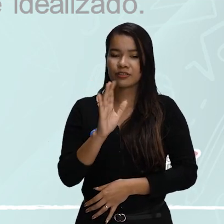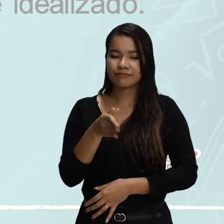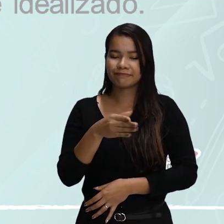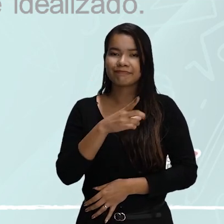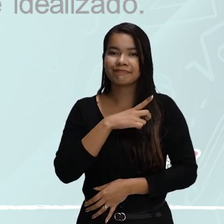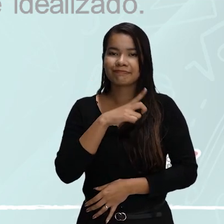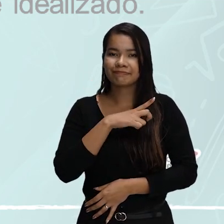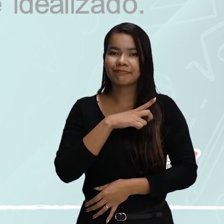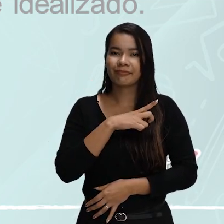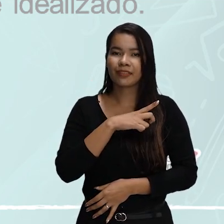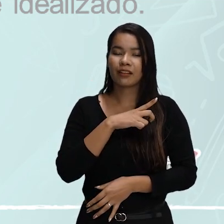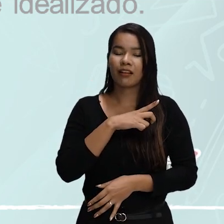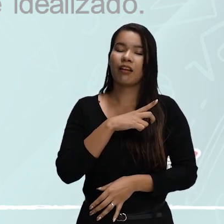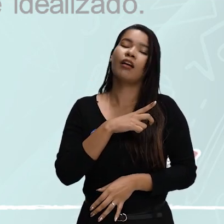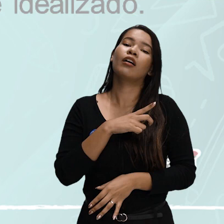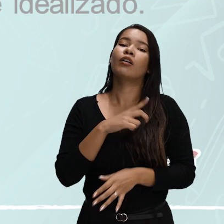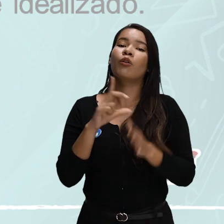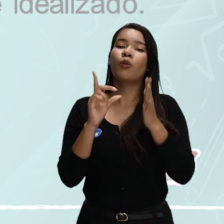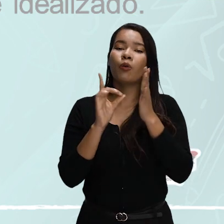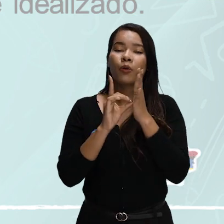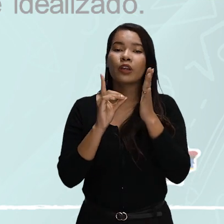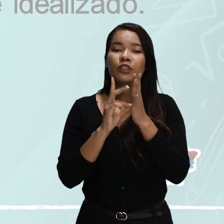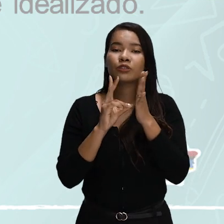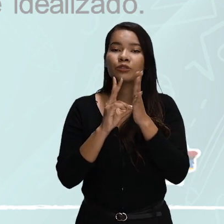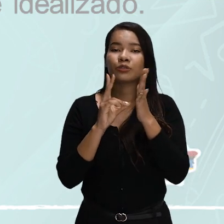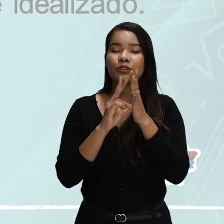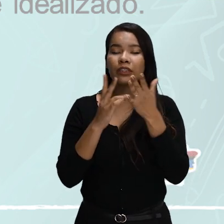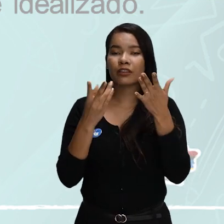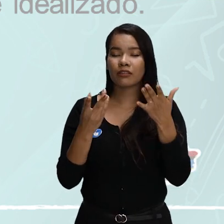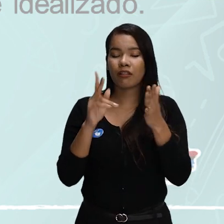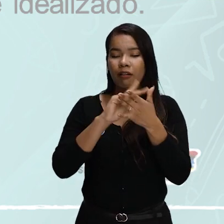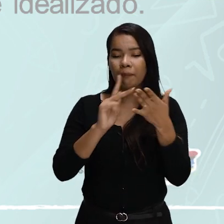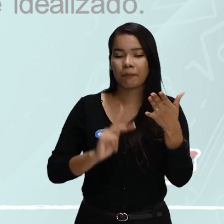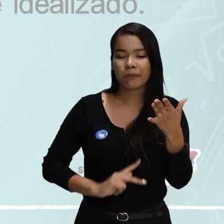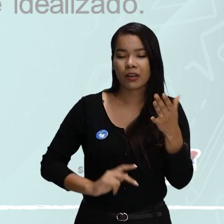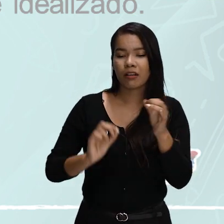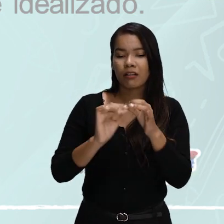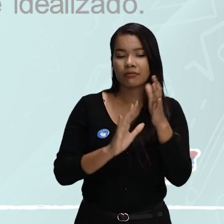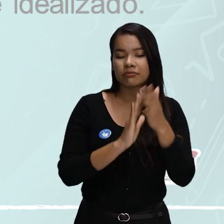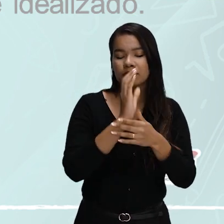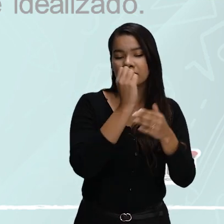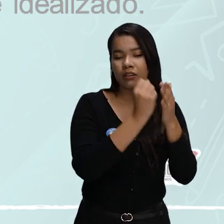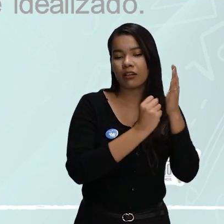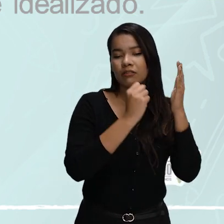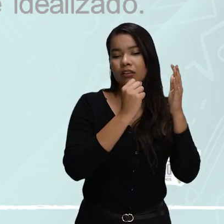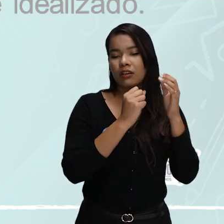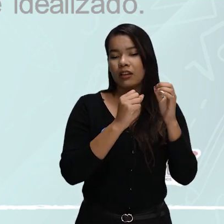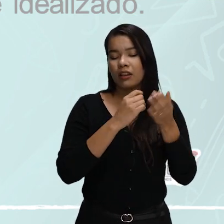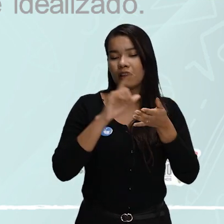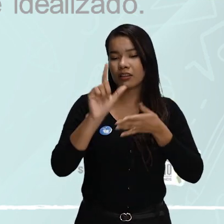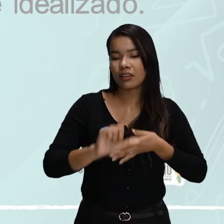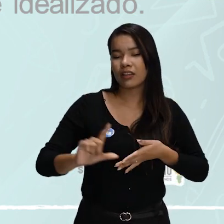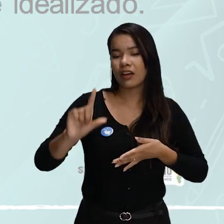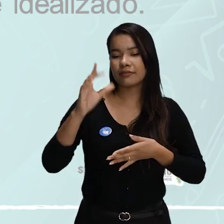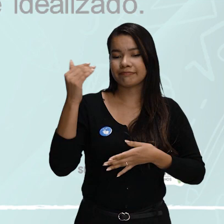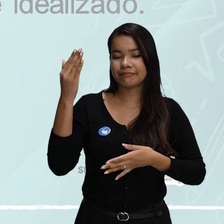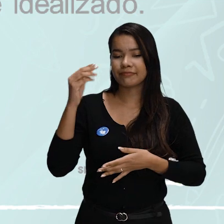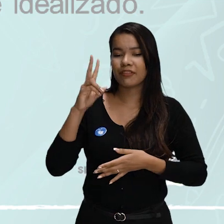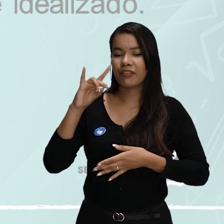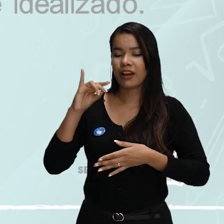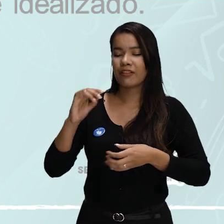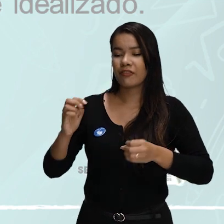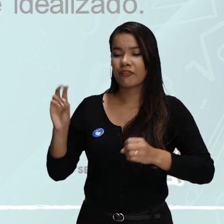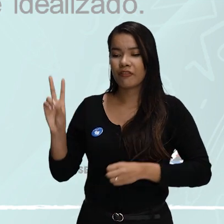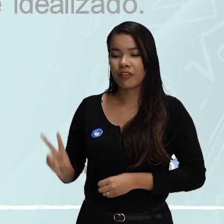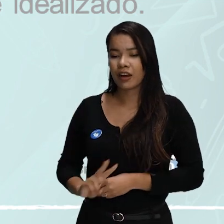a poesia, a construção literária desta época vai valorizar e exaltar a